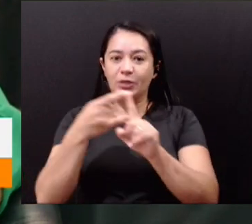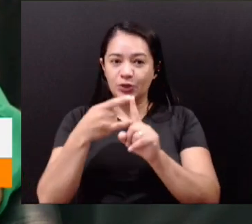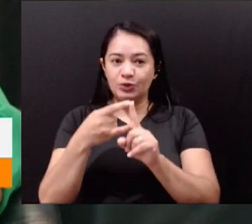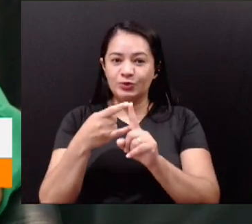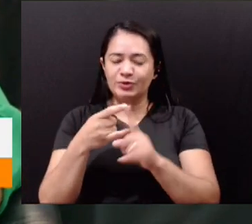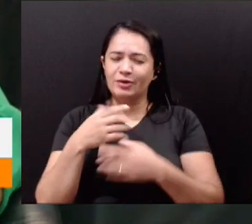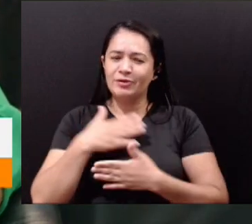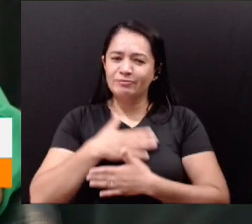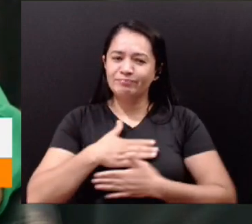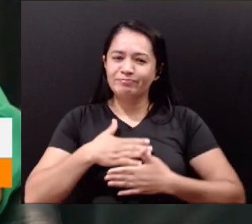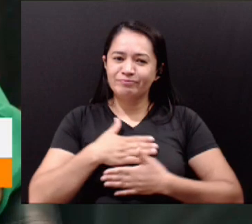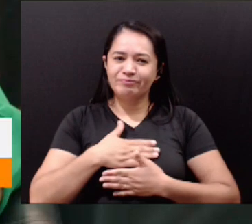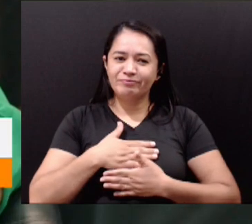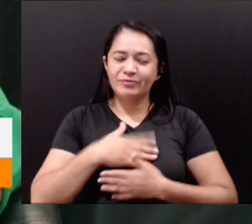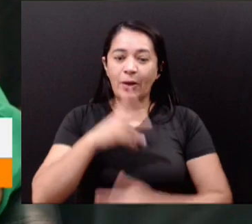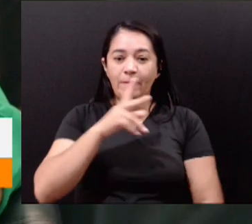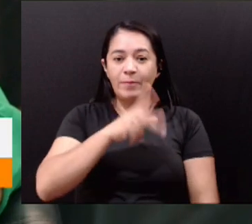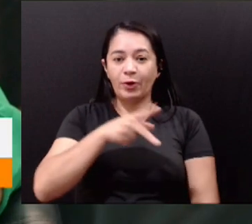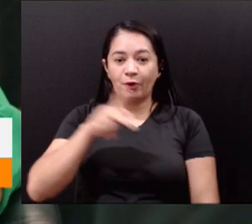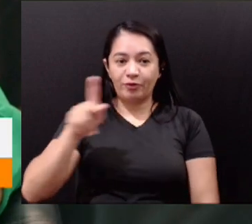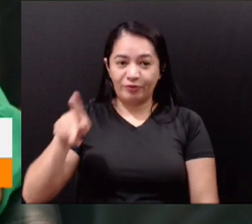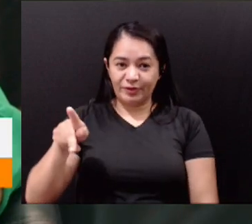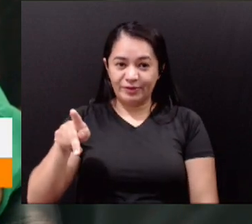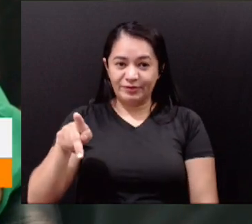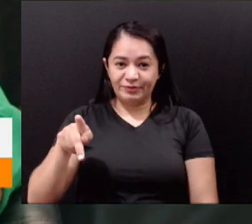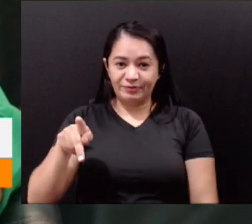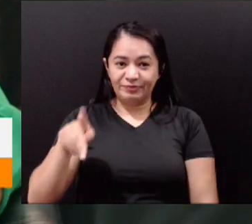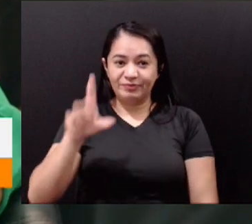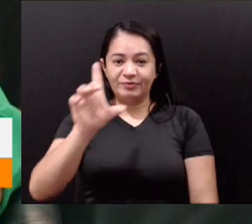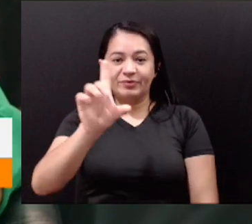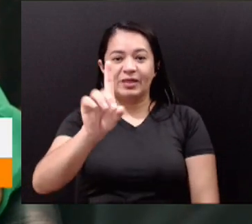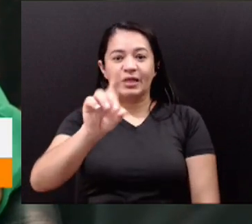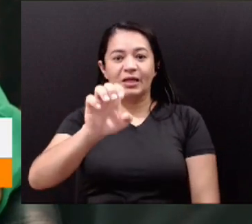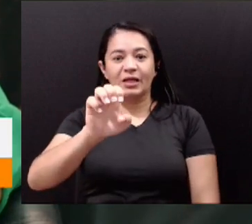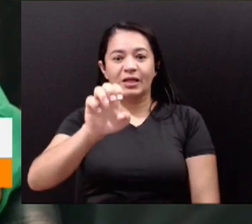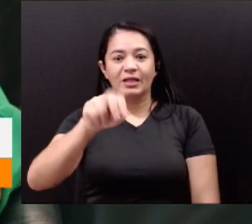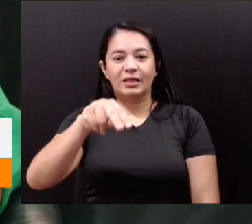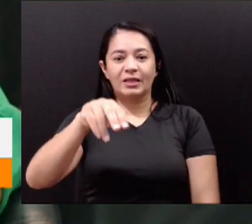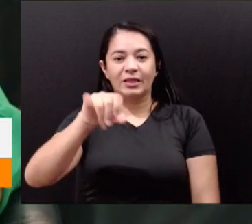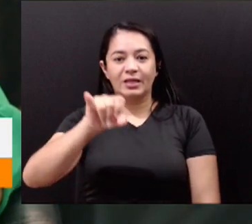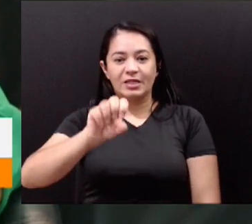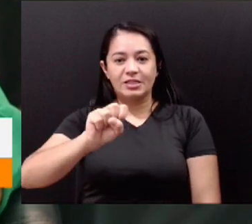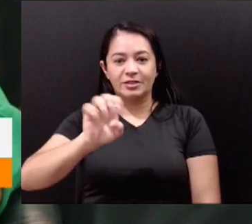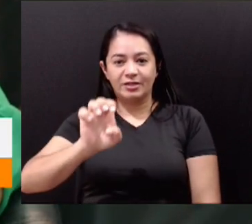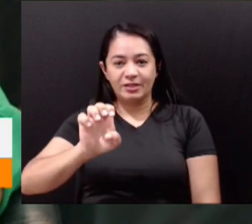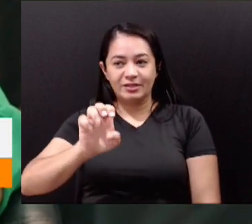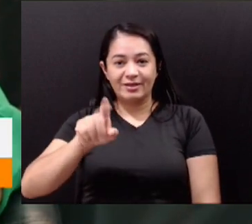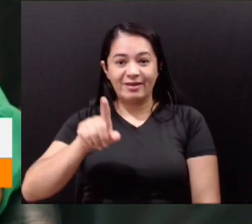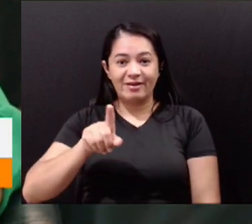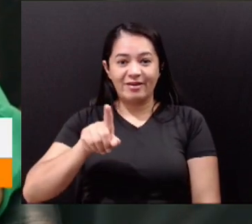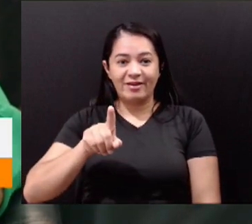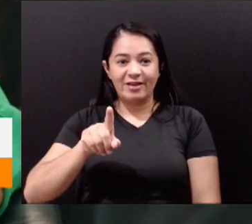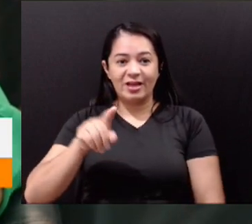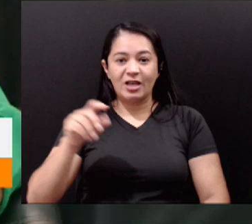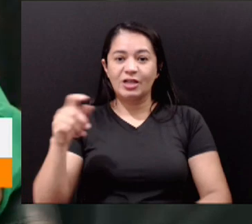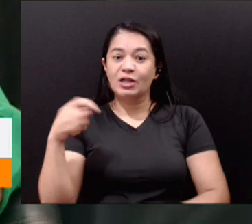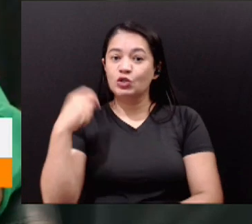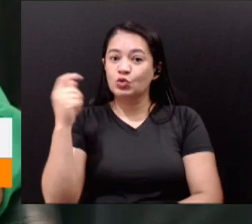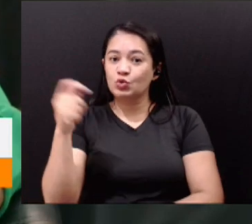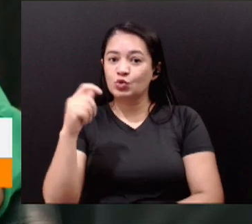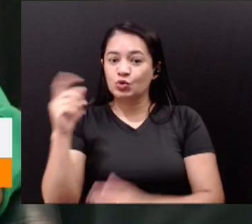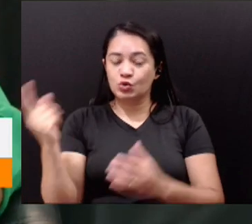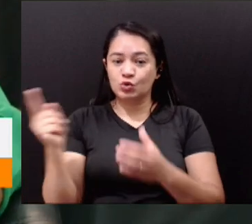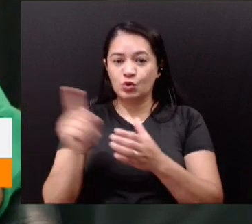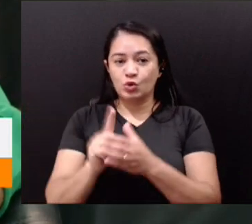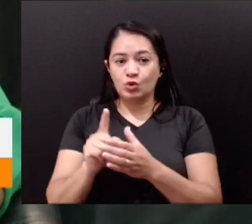a professora Denise Bertoli. Ela é membro da Associação Conviver, vai trazer